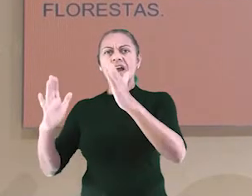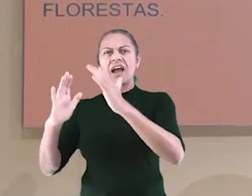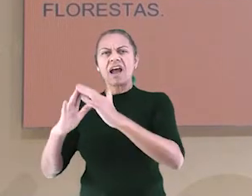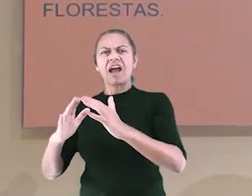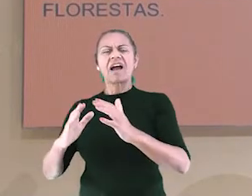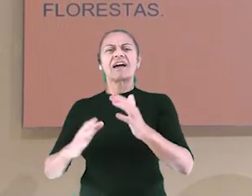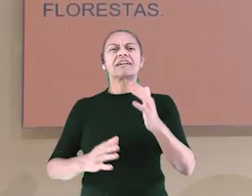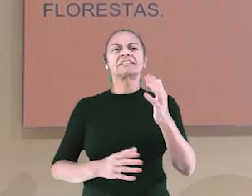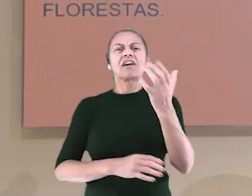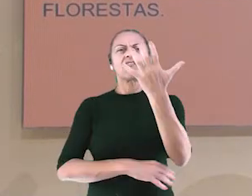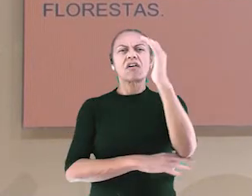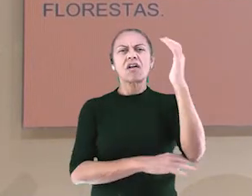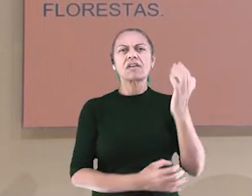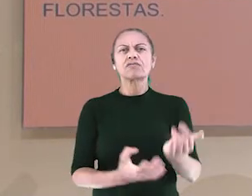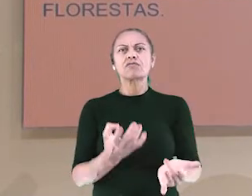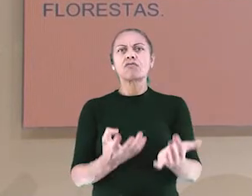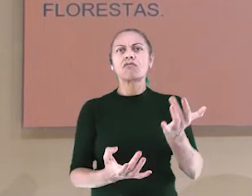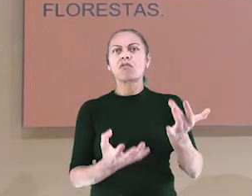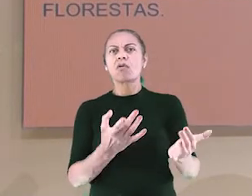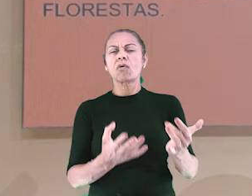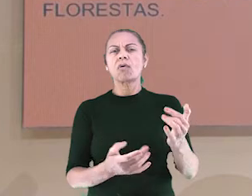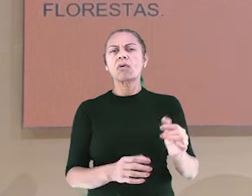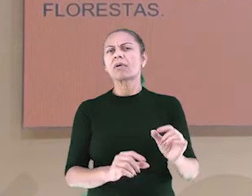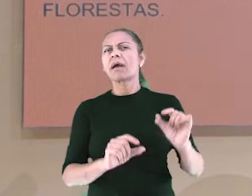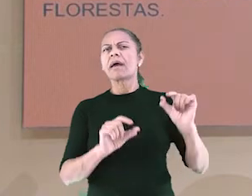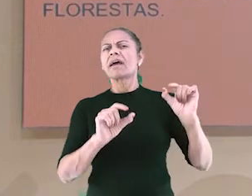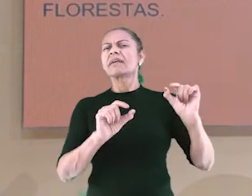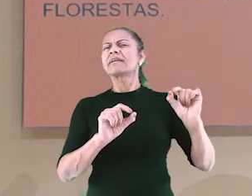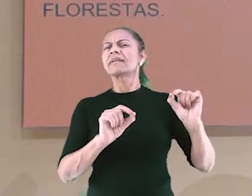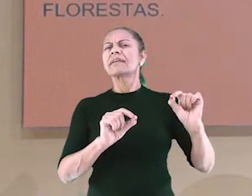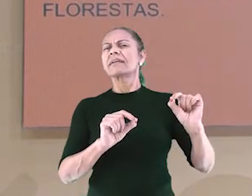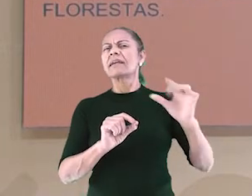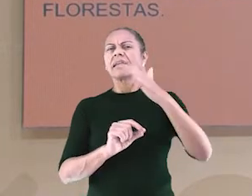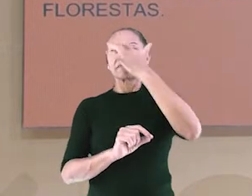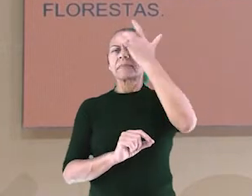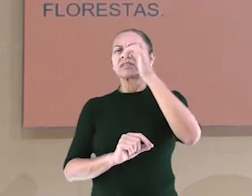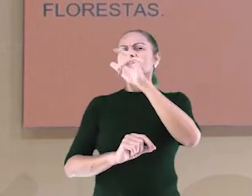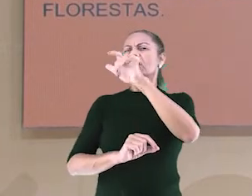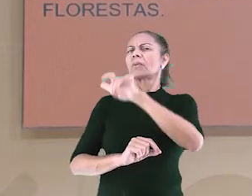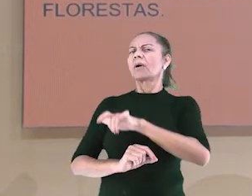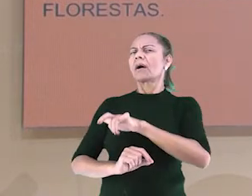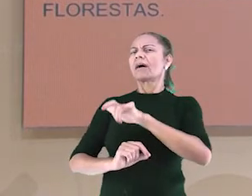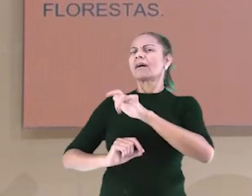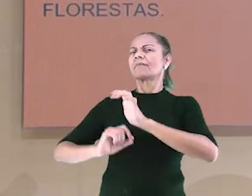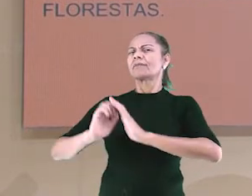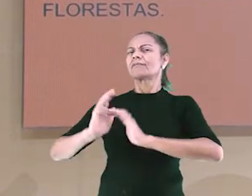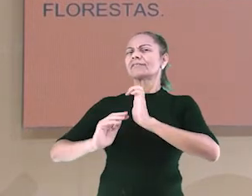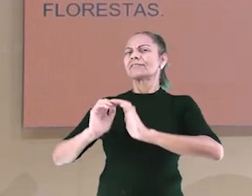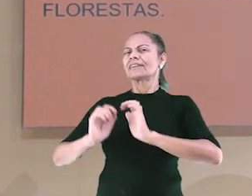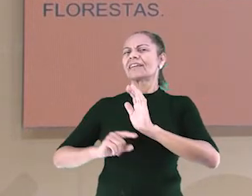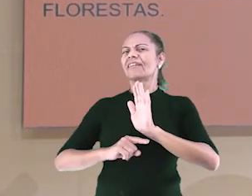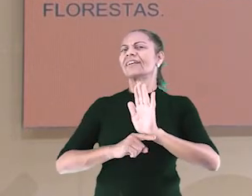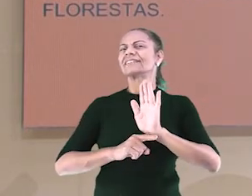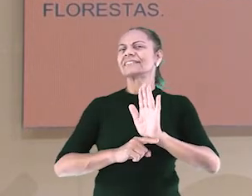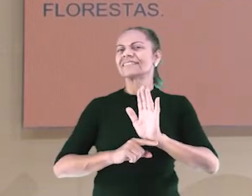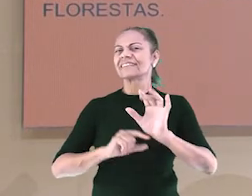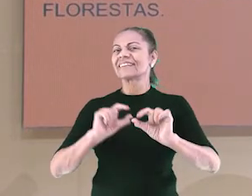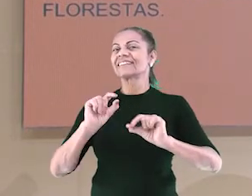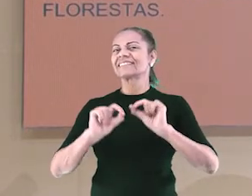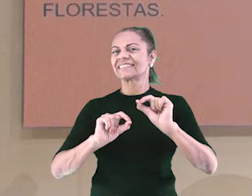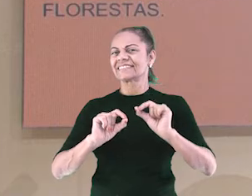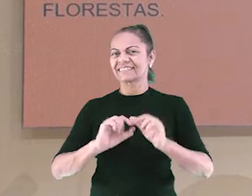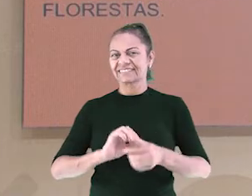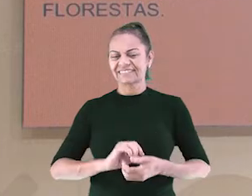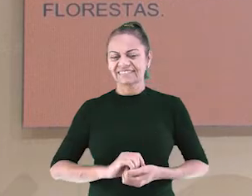existem emergências. Apaga o fogo que podem acontecer com acidentes em casas e até mesmo em florestas. E